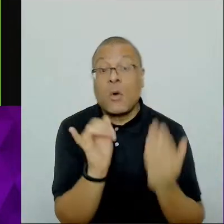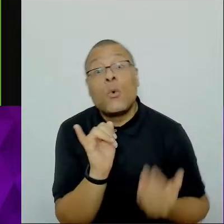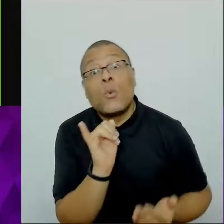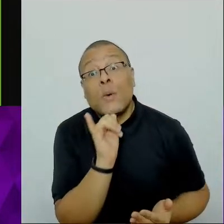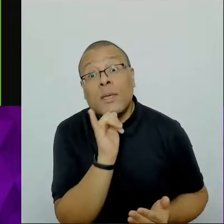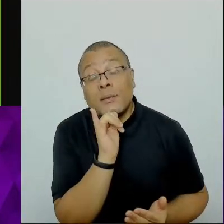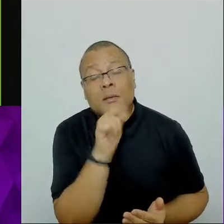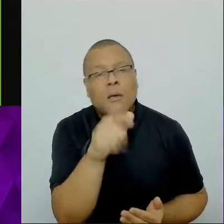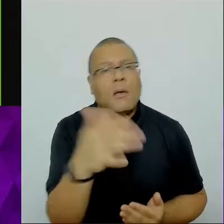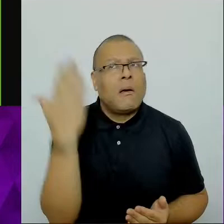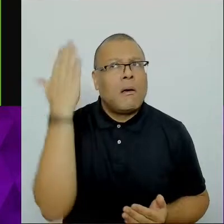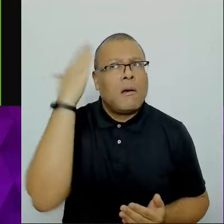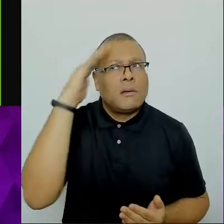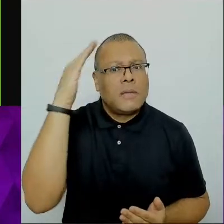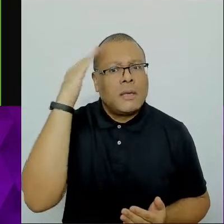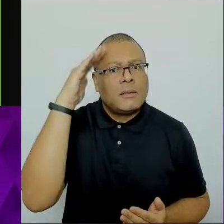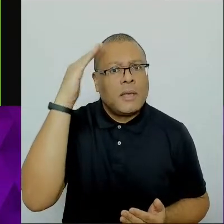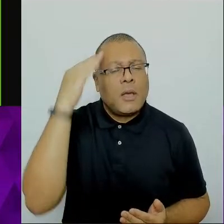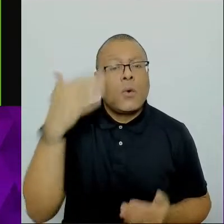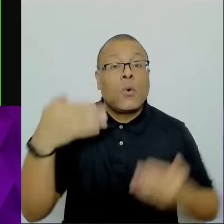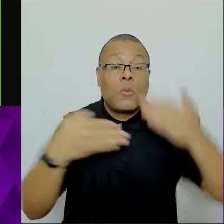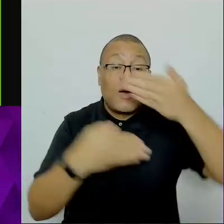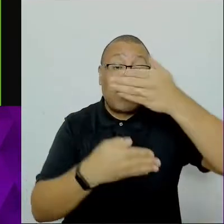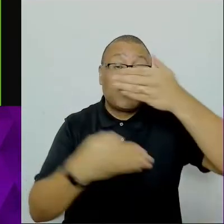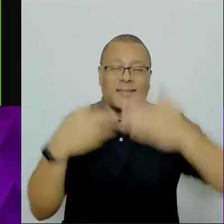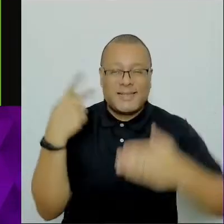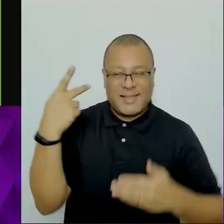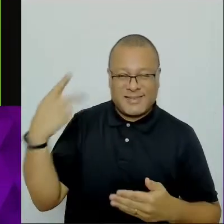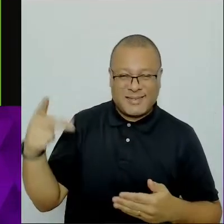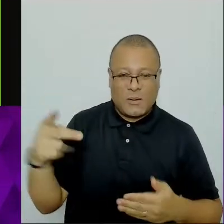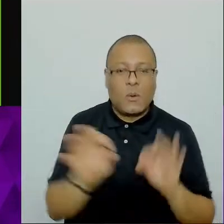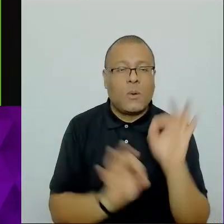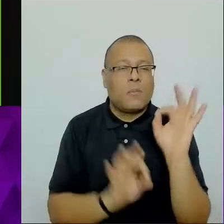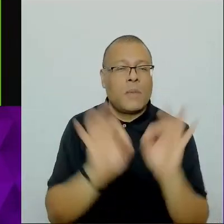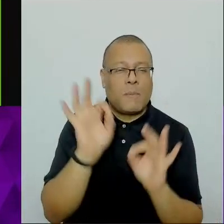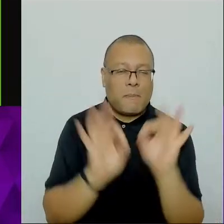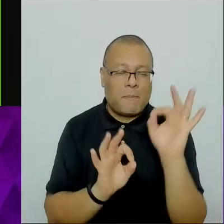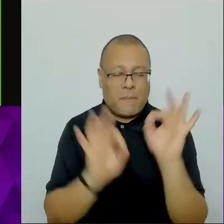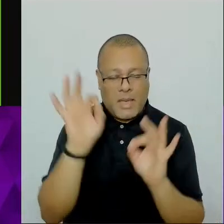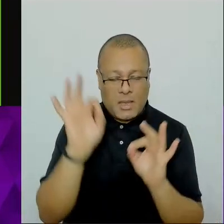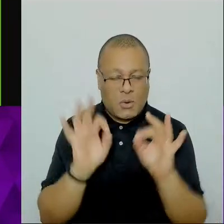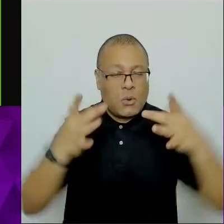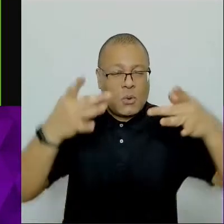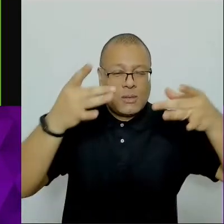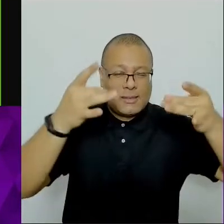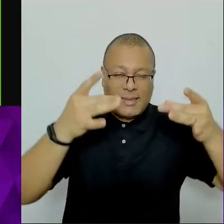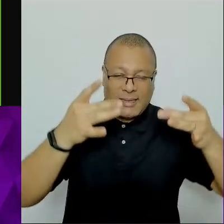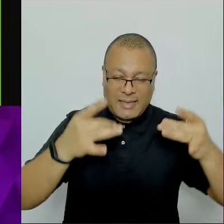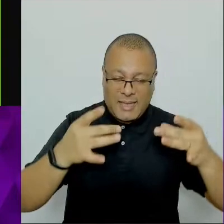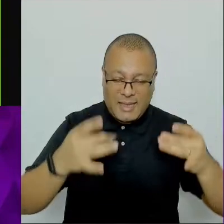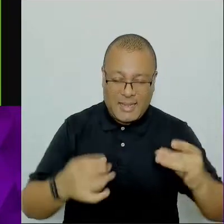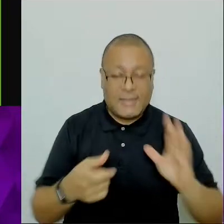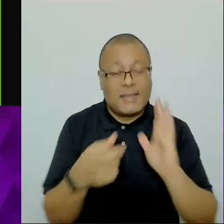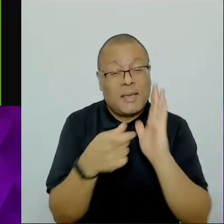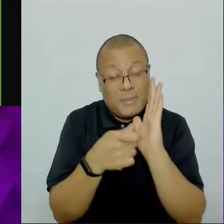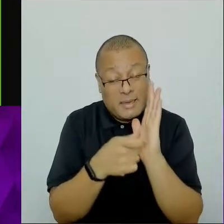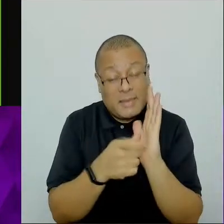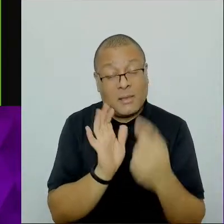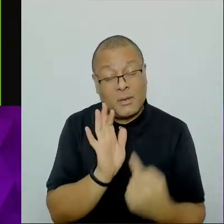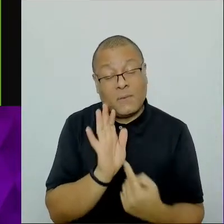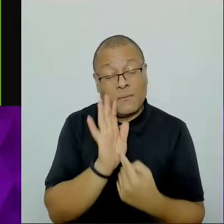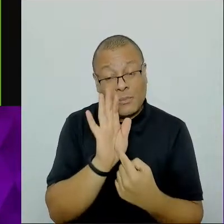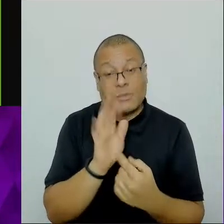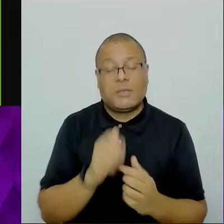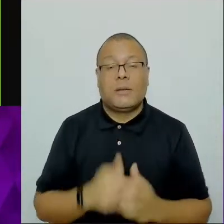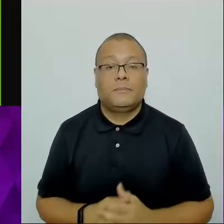terem em mente como que vai ser a apresentação dele, como que a gente fez essa definição dessas aplicações que vão ser mostradas daqui a